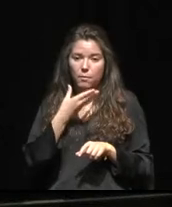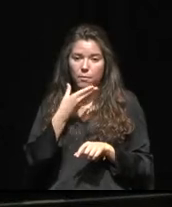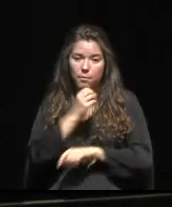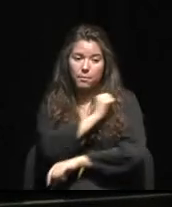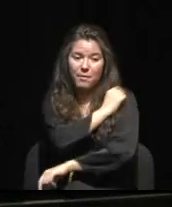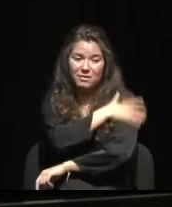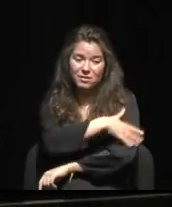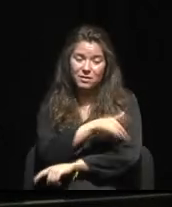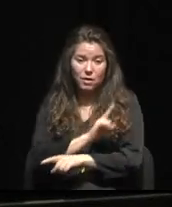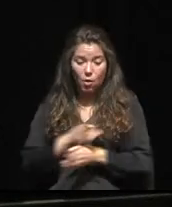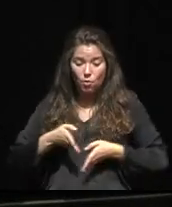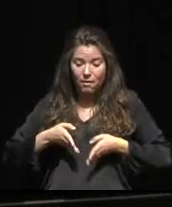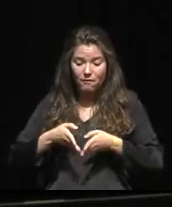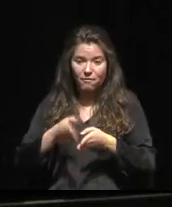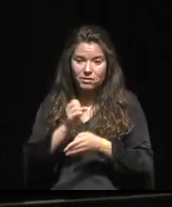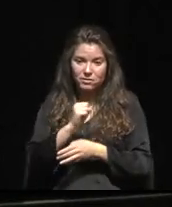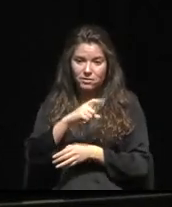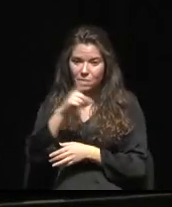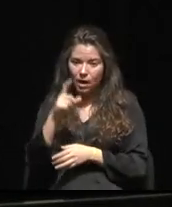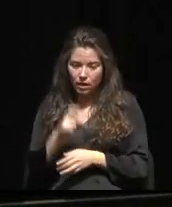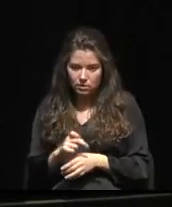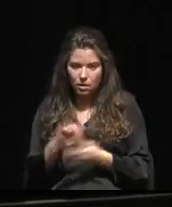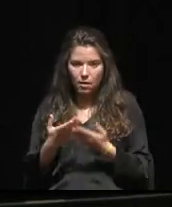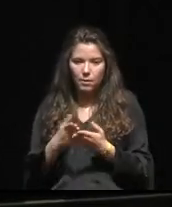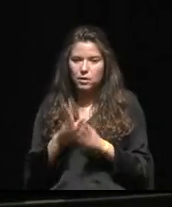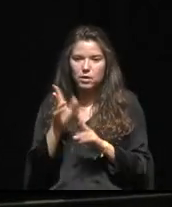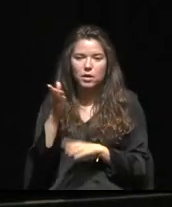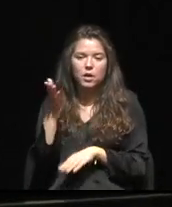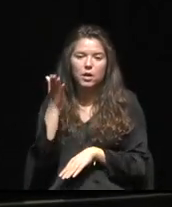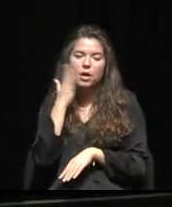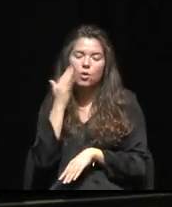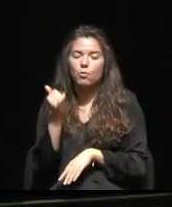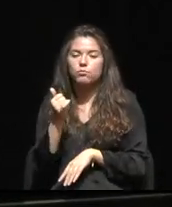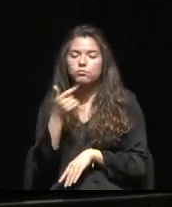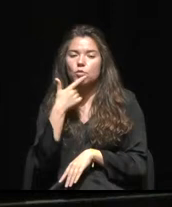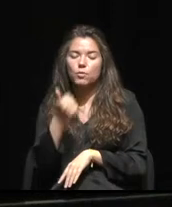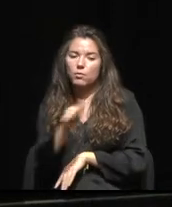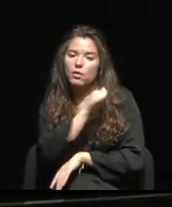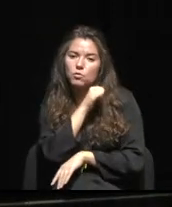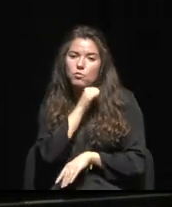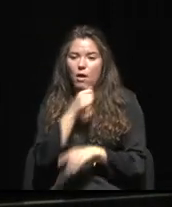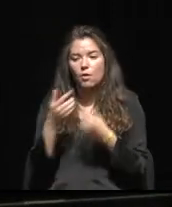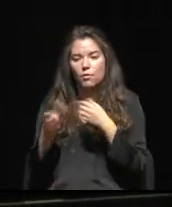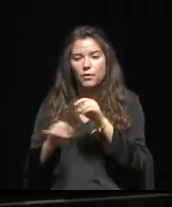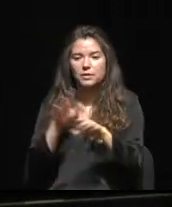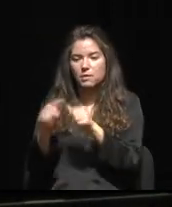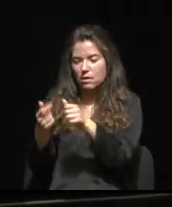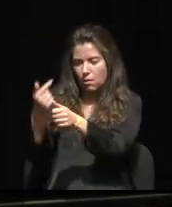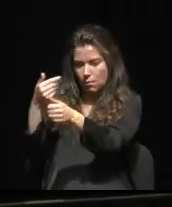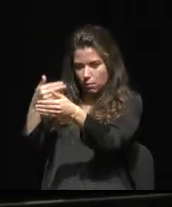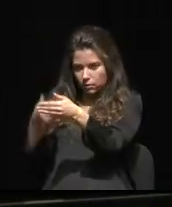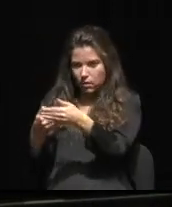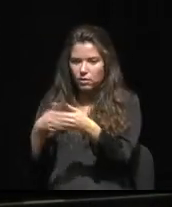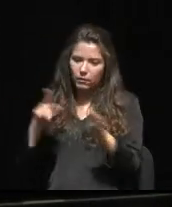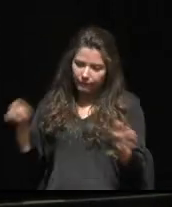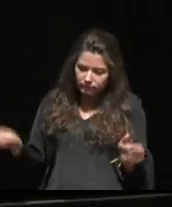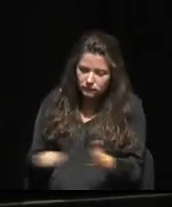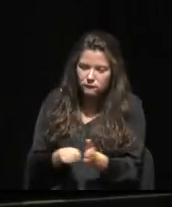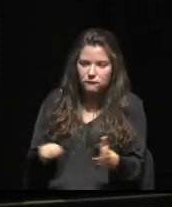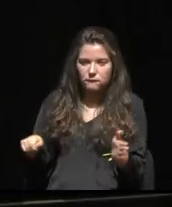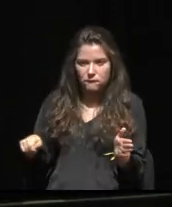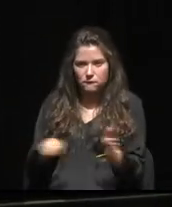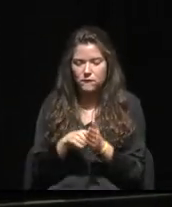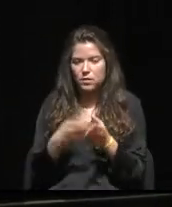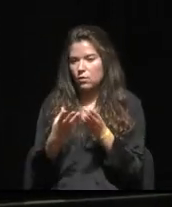gasa mas não podemos fechar os olhos ao que verdadeiramente está a acontecer por trás virmos aqui insistir